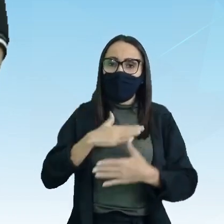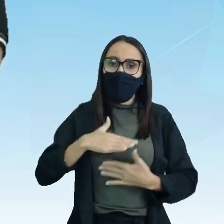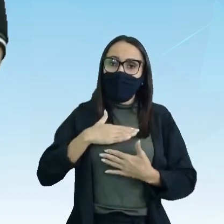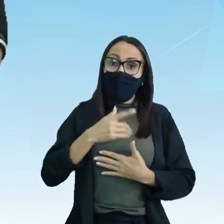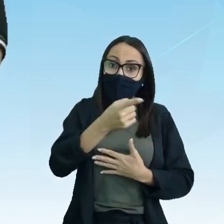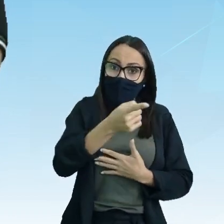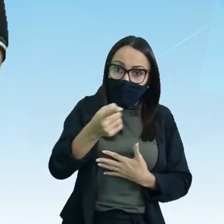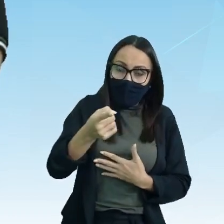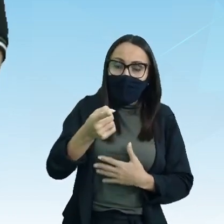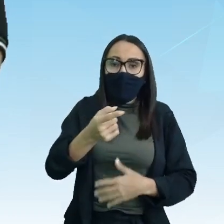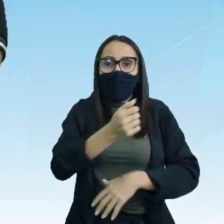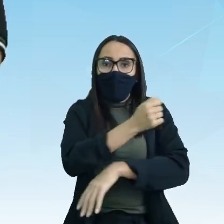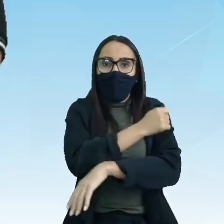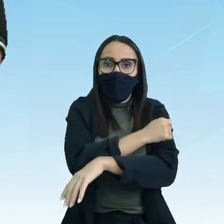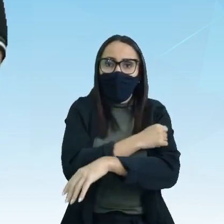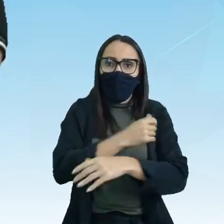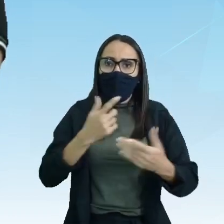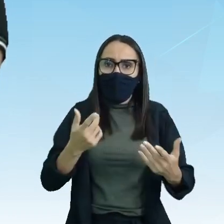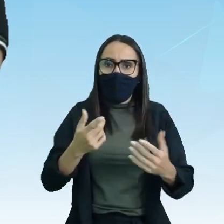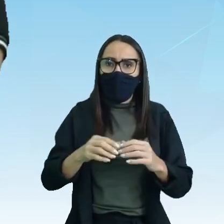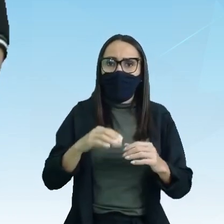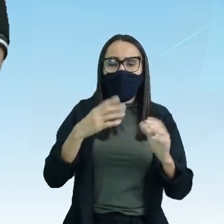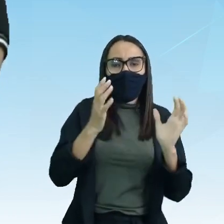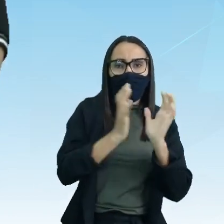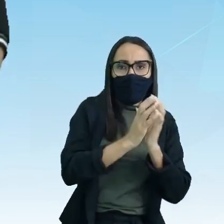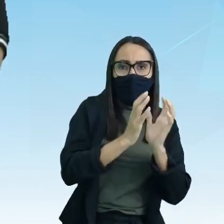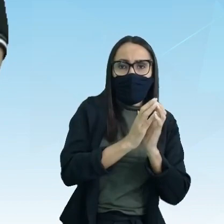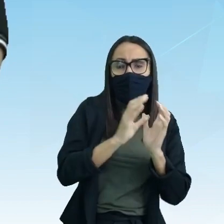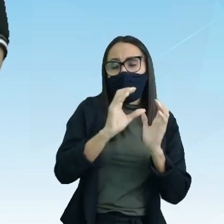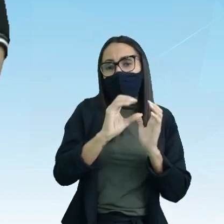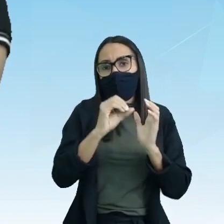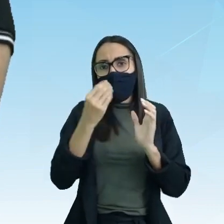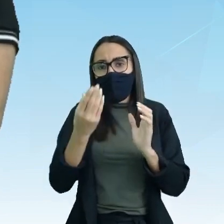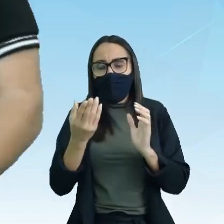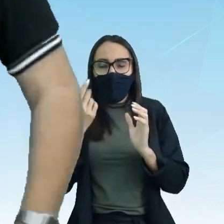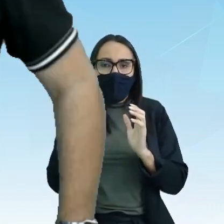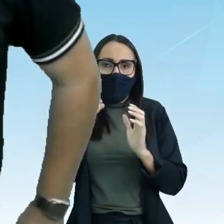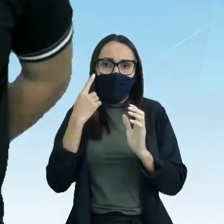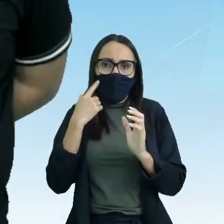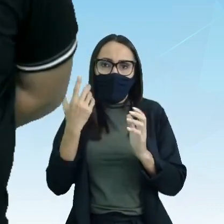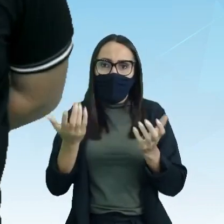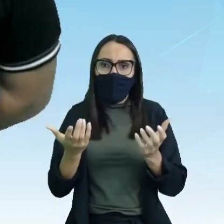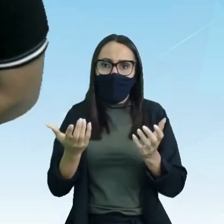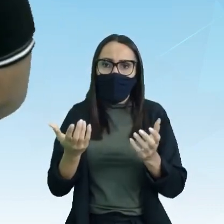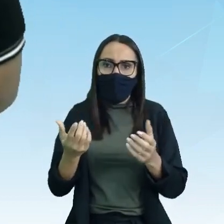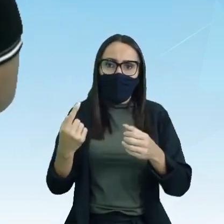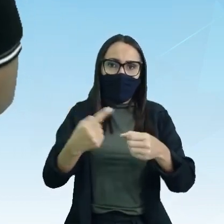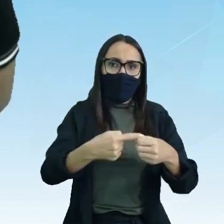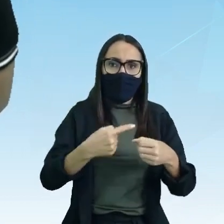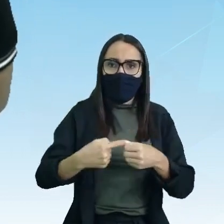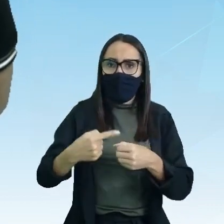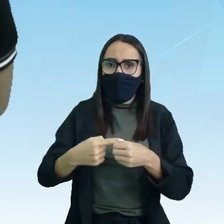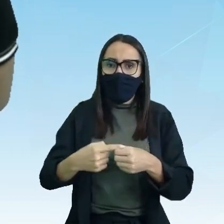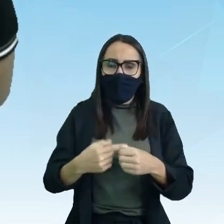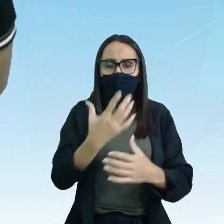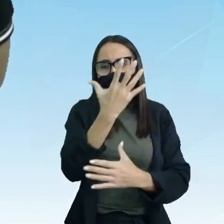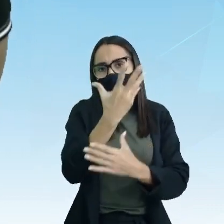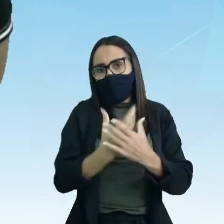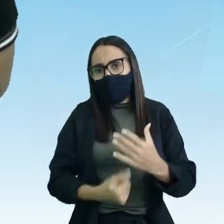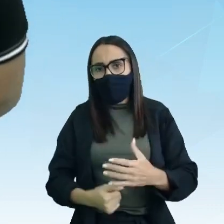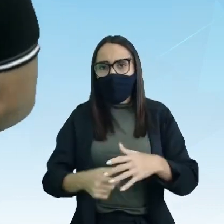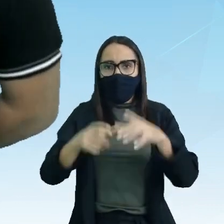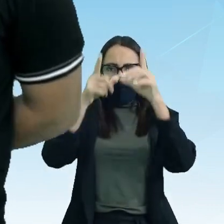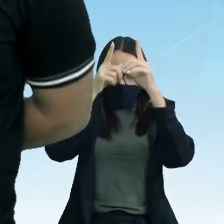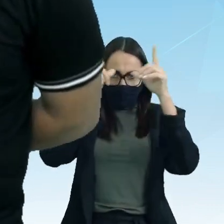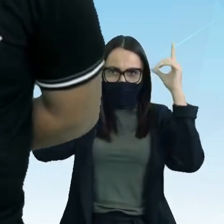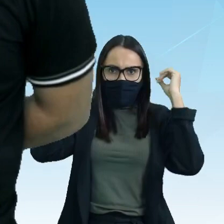você, estudante, certo? Ou do Recife, ou da região metropolitana, ou do sertão, do Agreste Mata, você